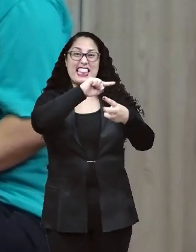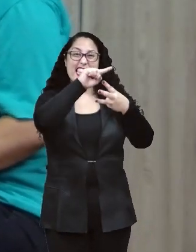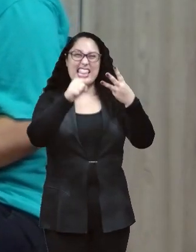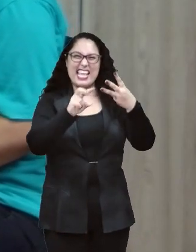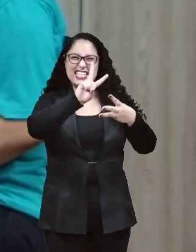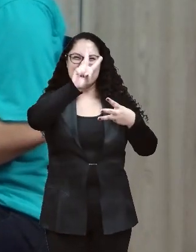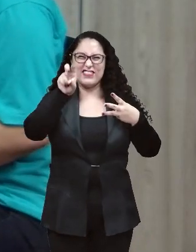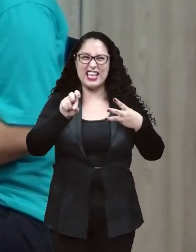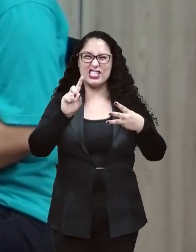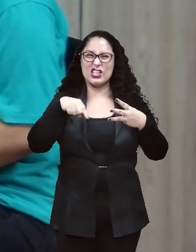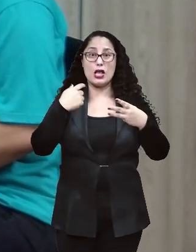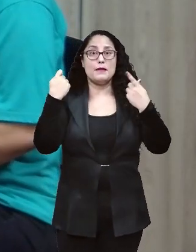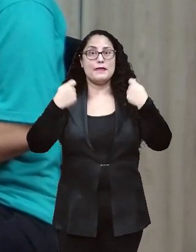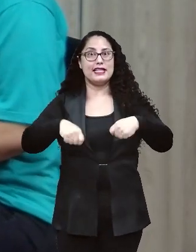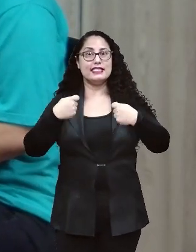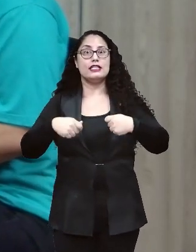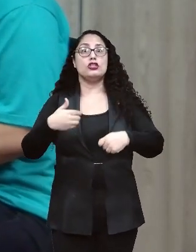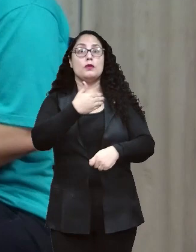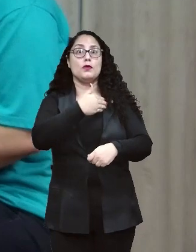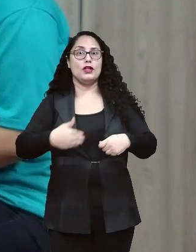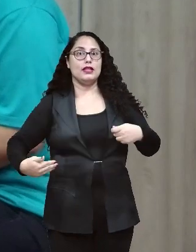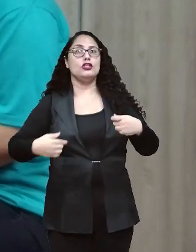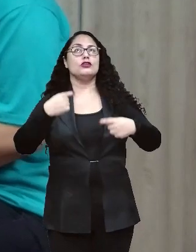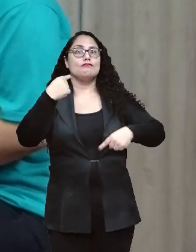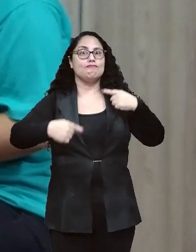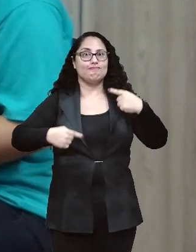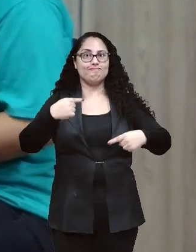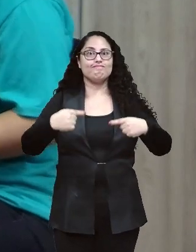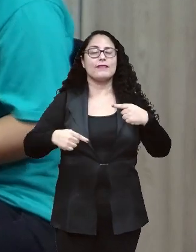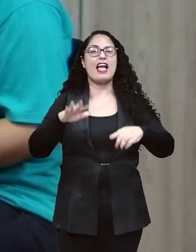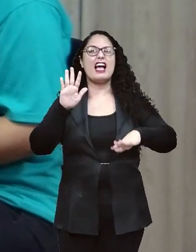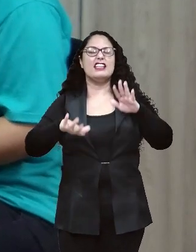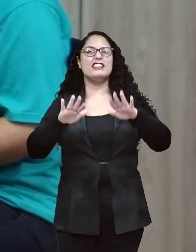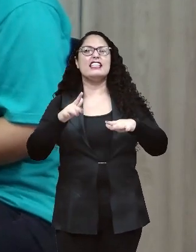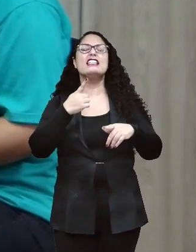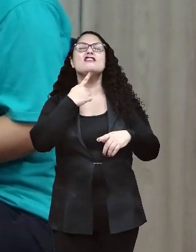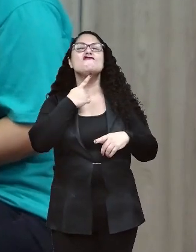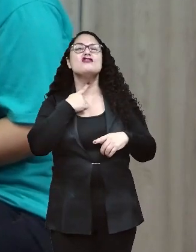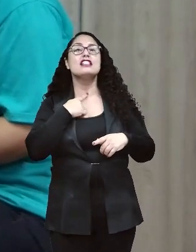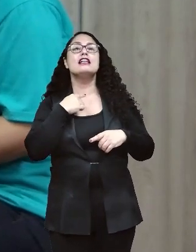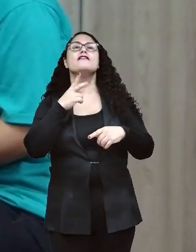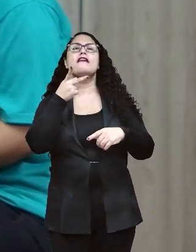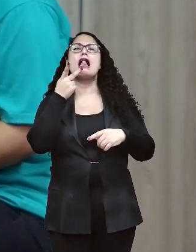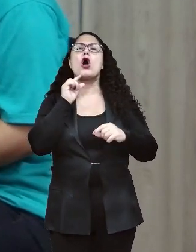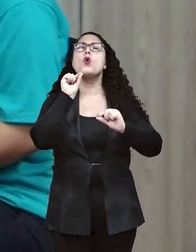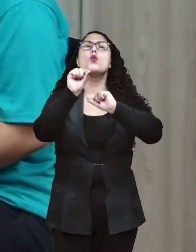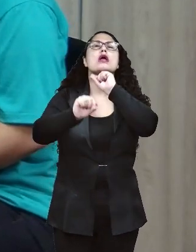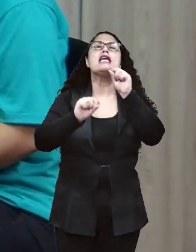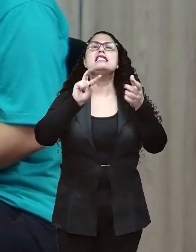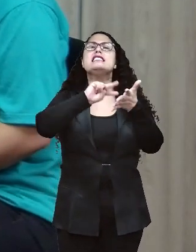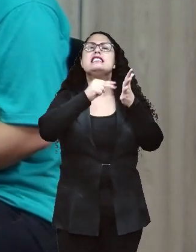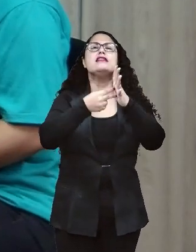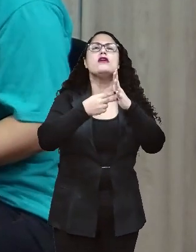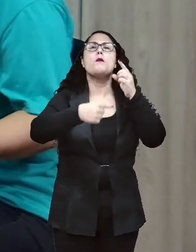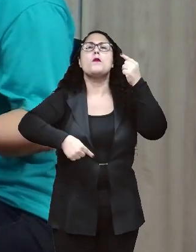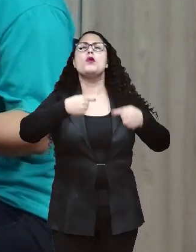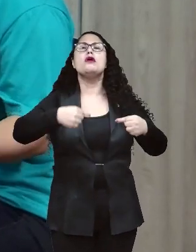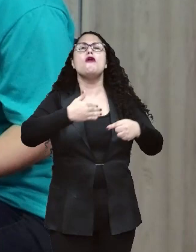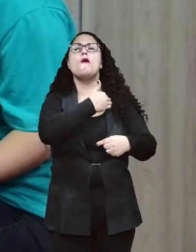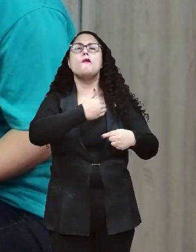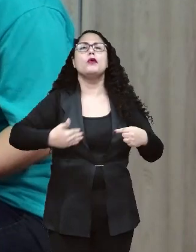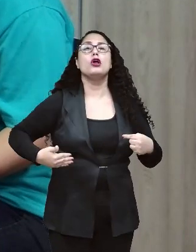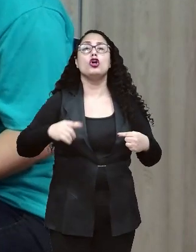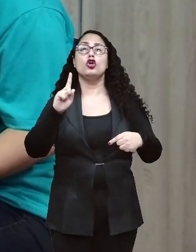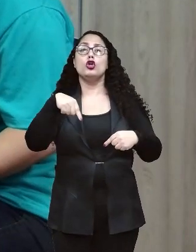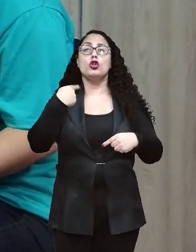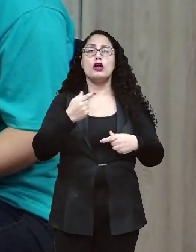vezes aí, né, que a gente precisa de políticas públicas, sei lá, às vezes dá vontade de falar o que são políticas públicas, né? O que a gente